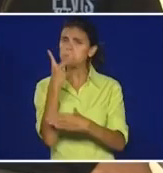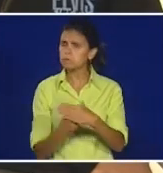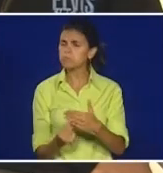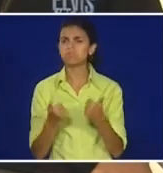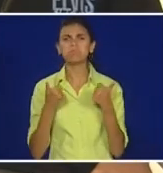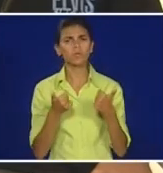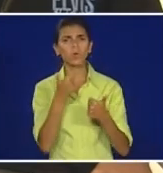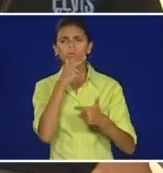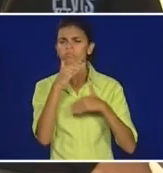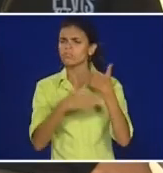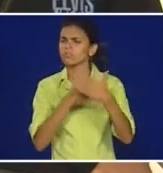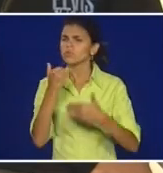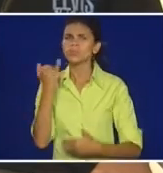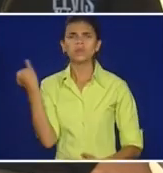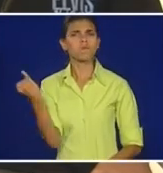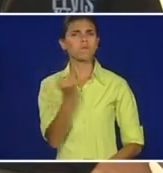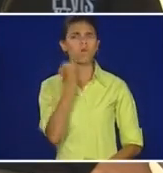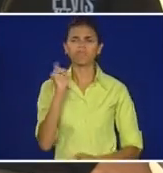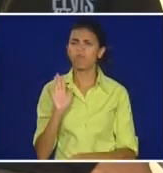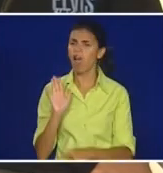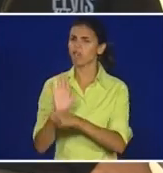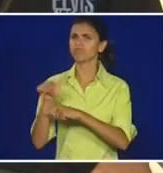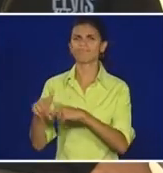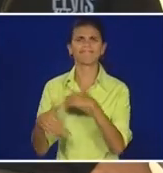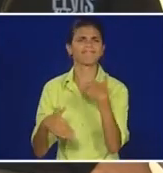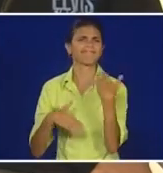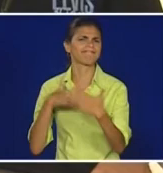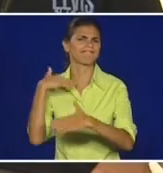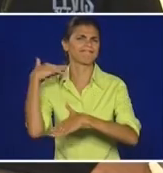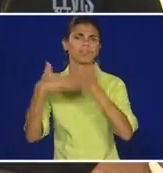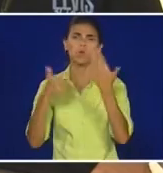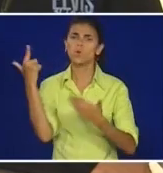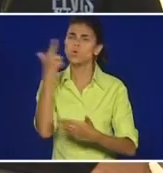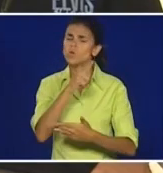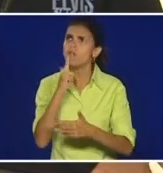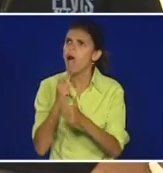importante para ele, para que ele pudesse acompanhar